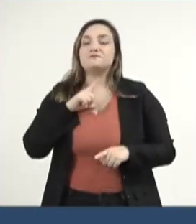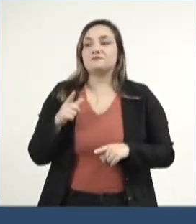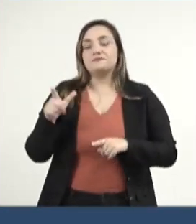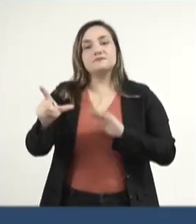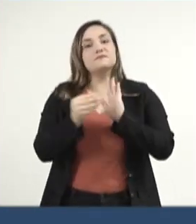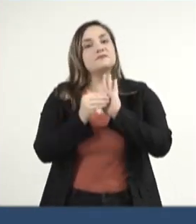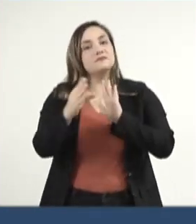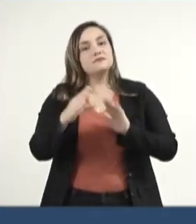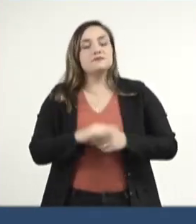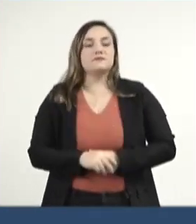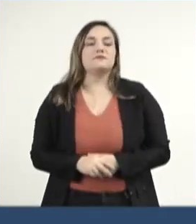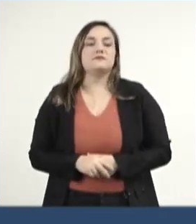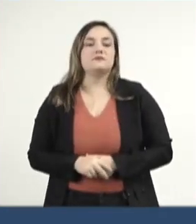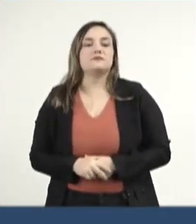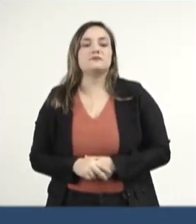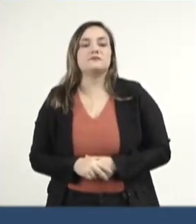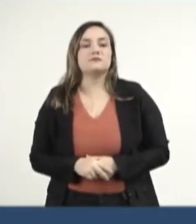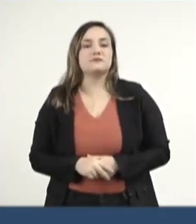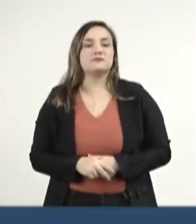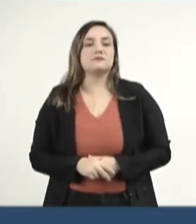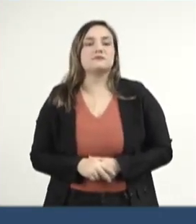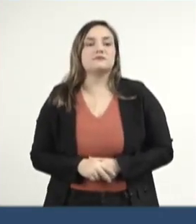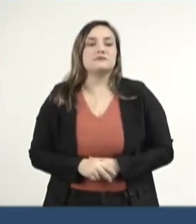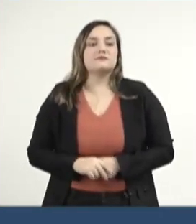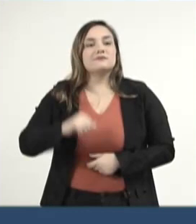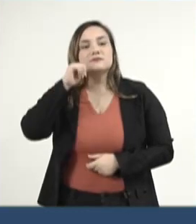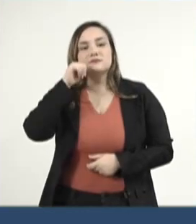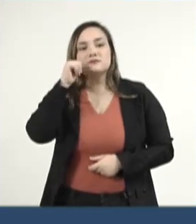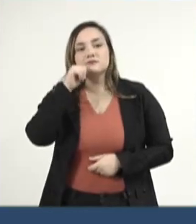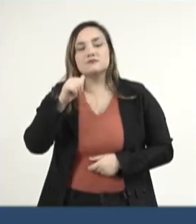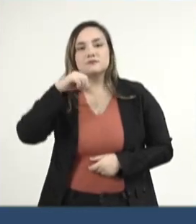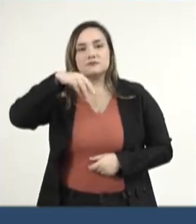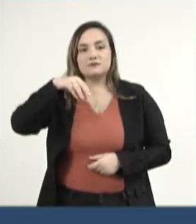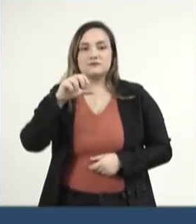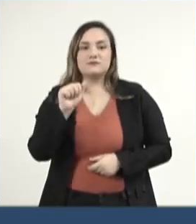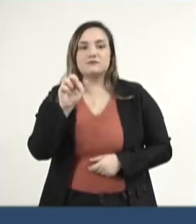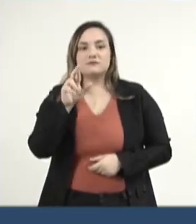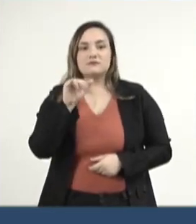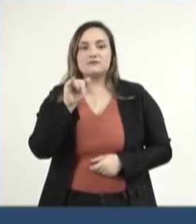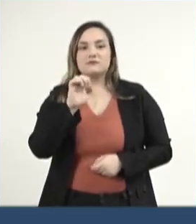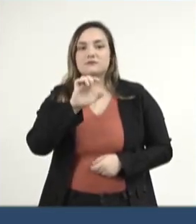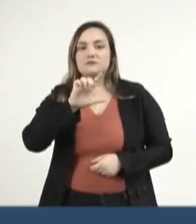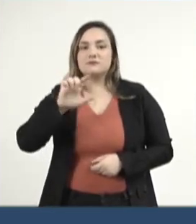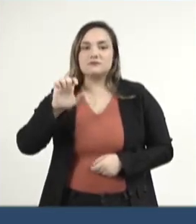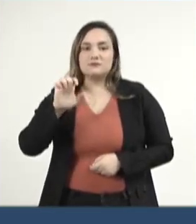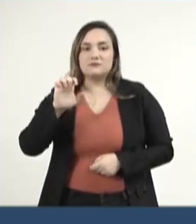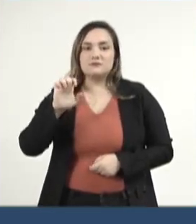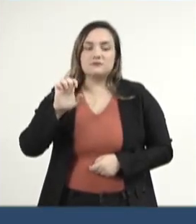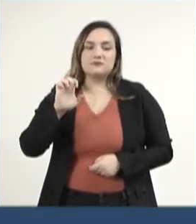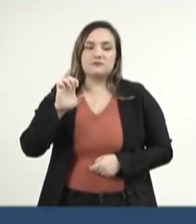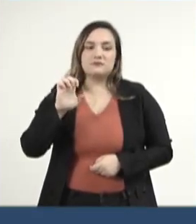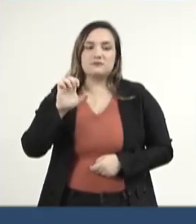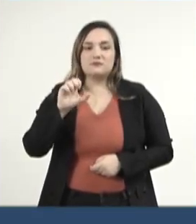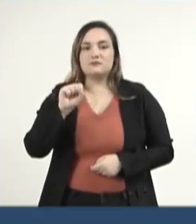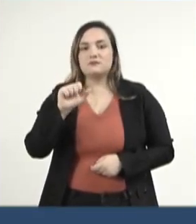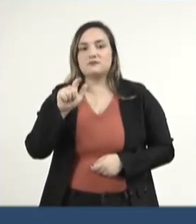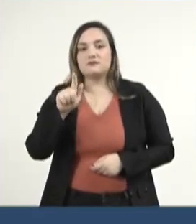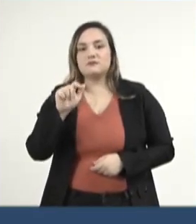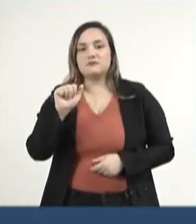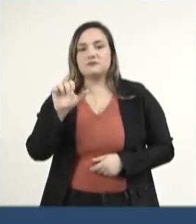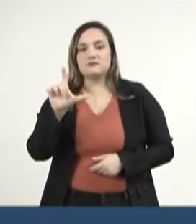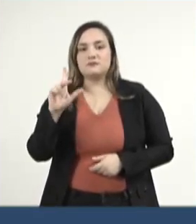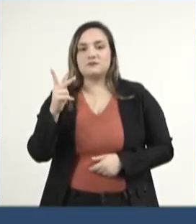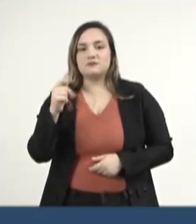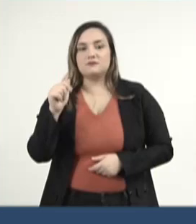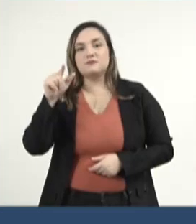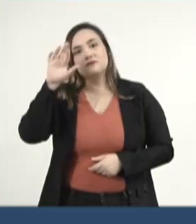indicação à ilustríssima doutora Marielle Alves Correia Esgalha, diretora-presidente